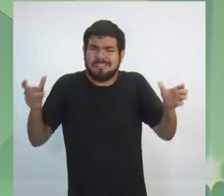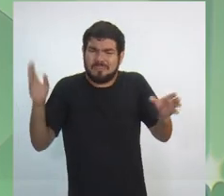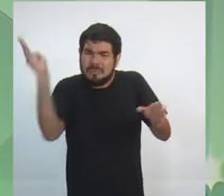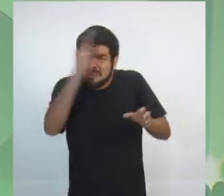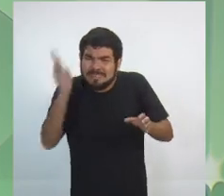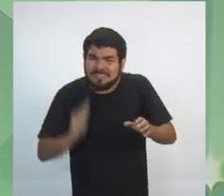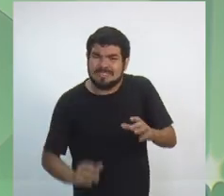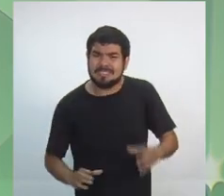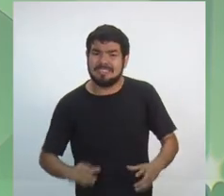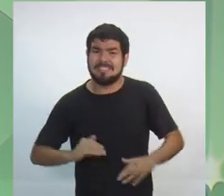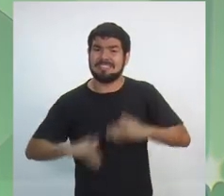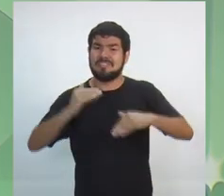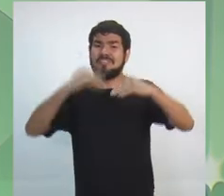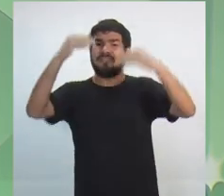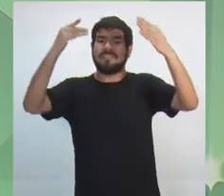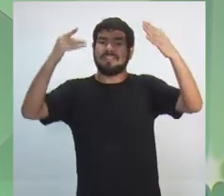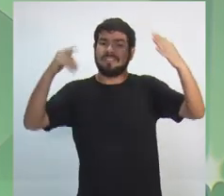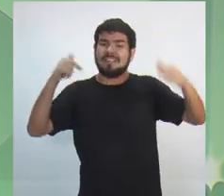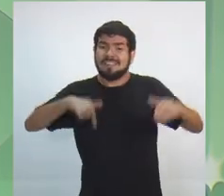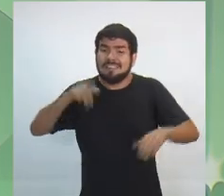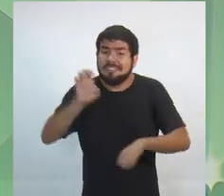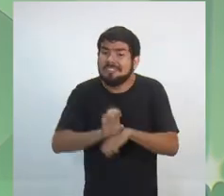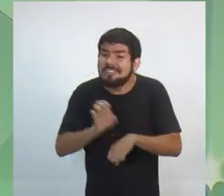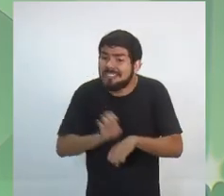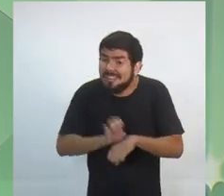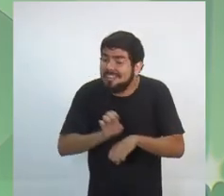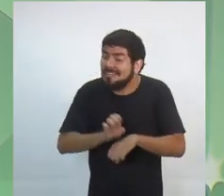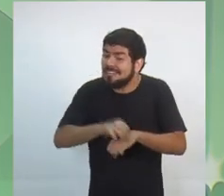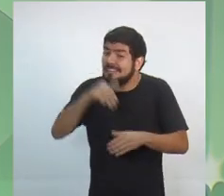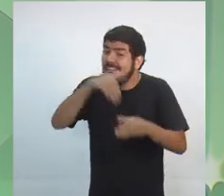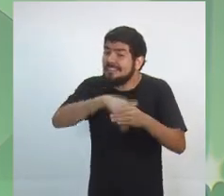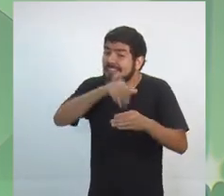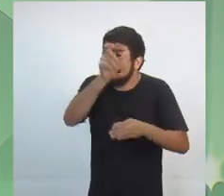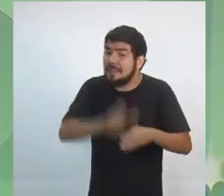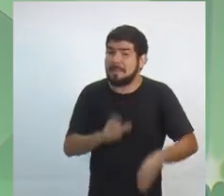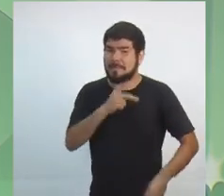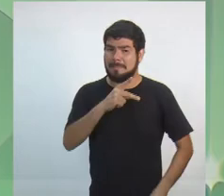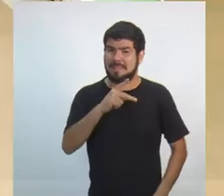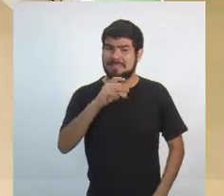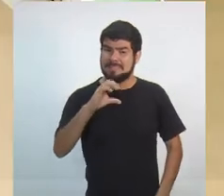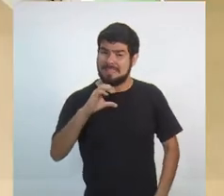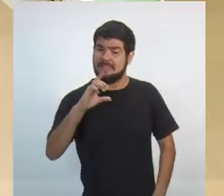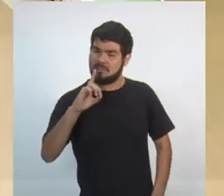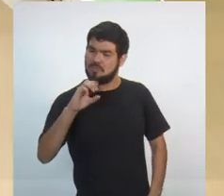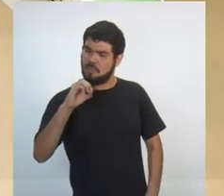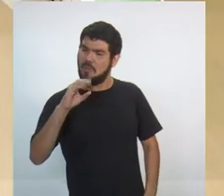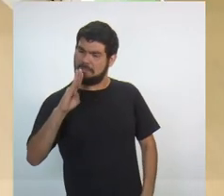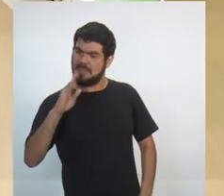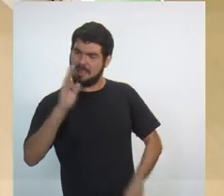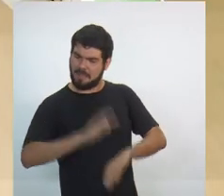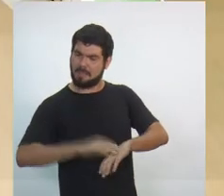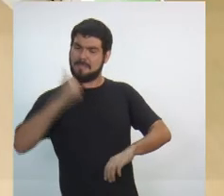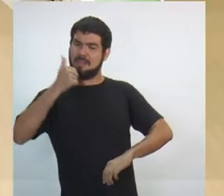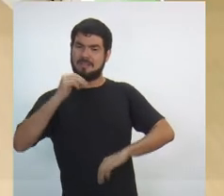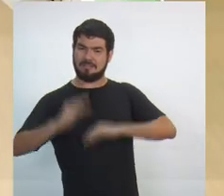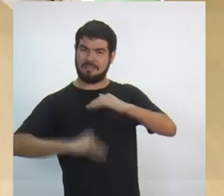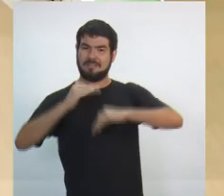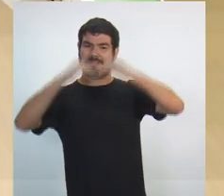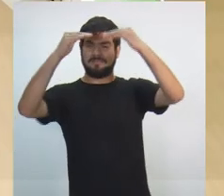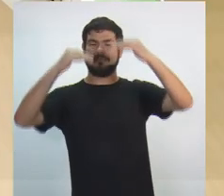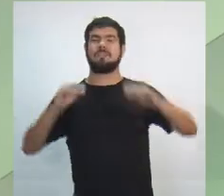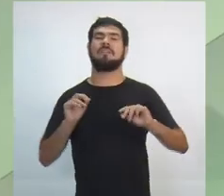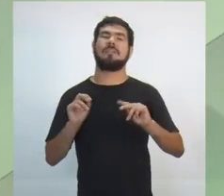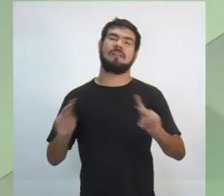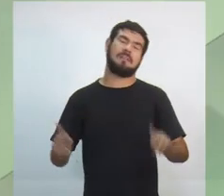do desenvolvimento, a candidatura aqui no estado do Amazonas, é a candidatura do PCdoB, é a candidatura do Ok. Agora sim, 1